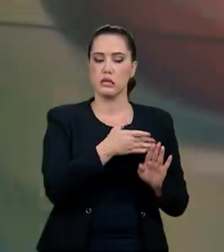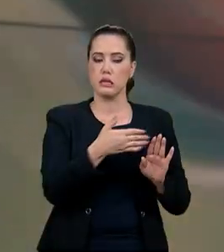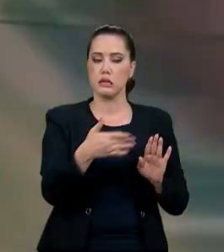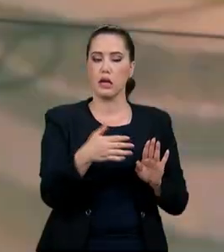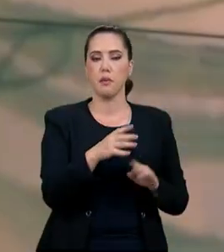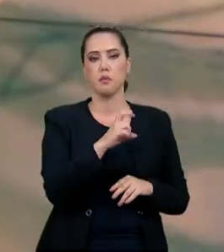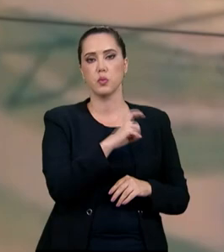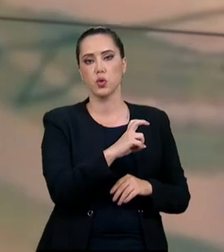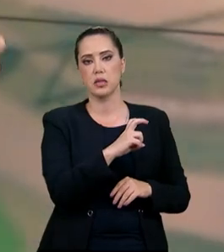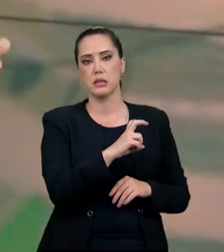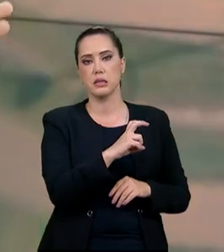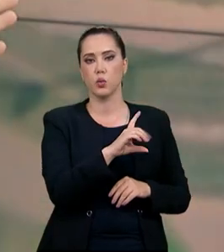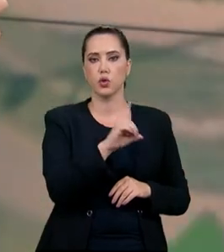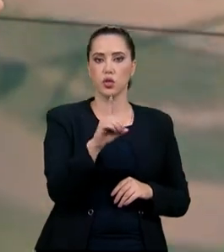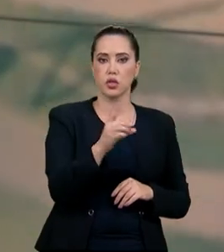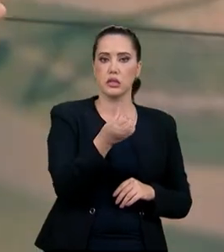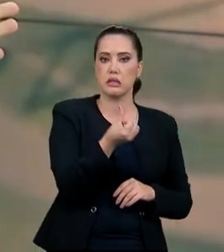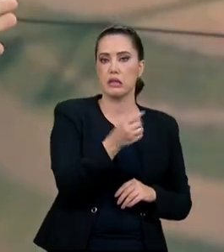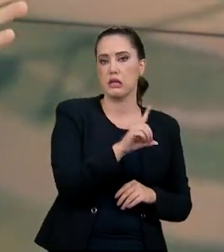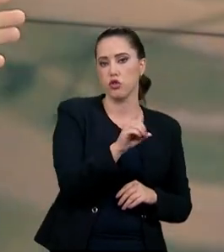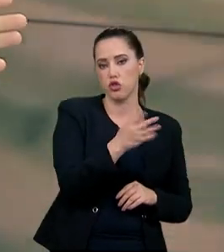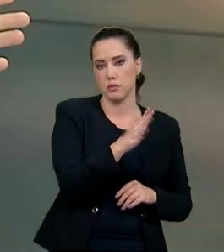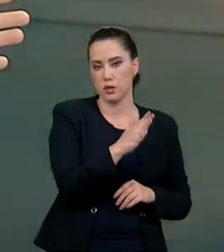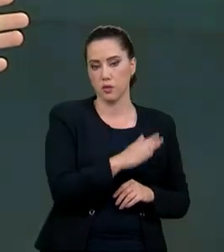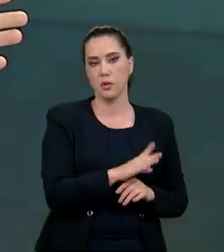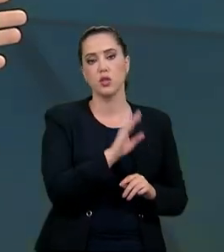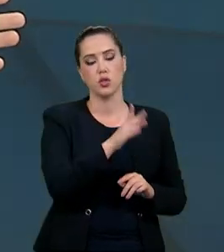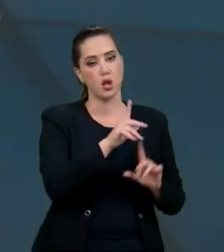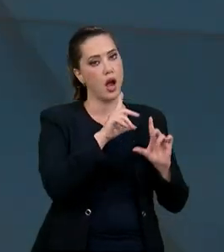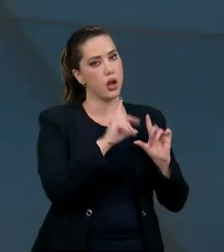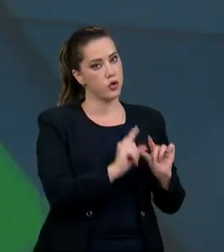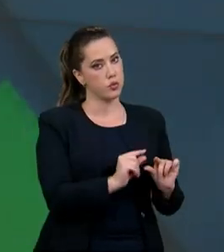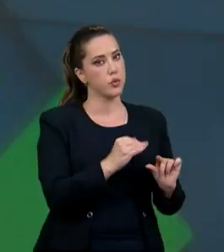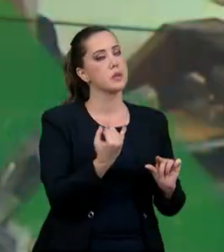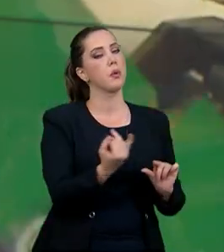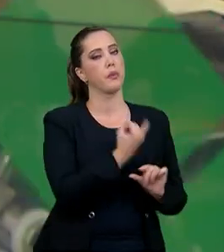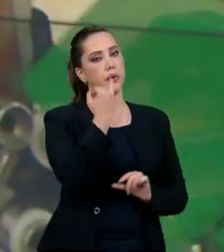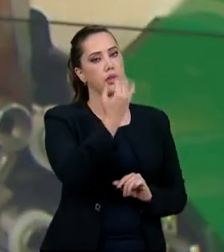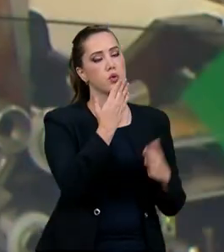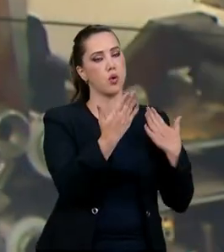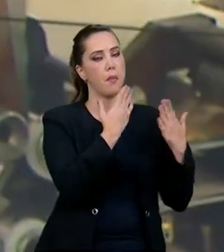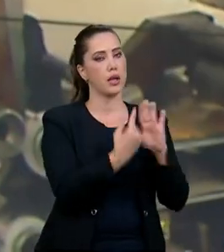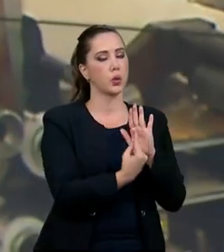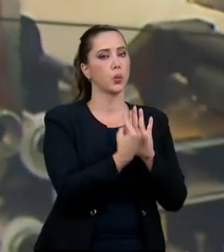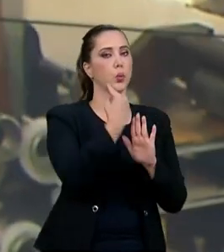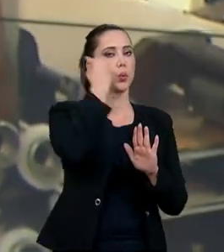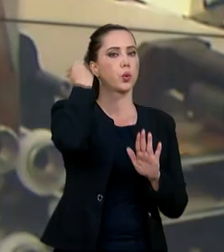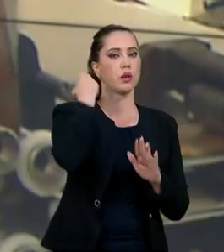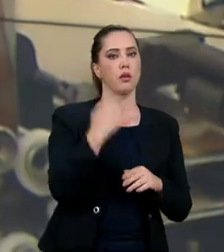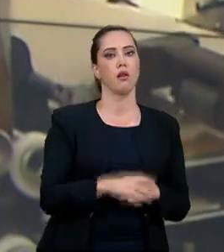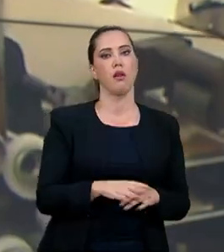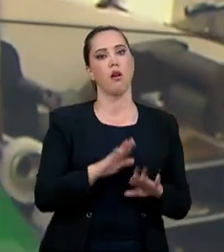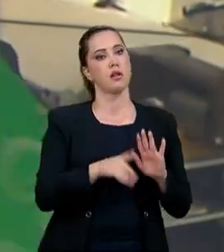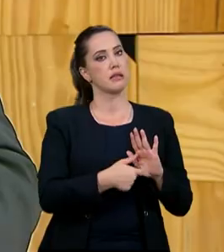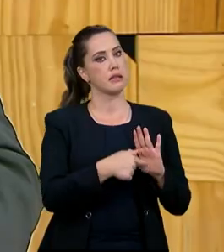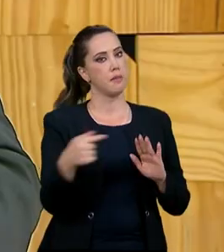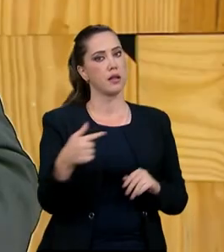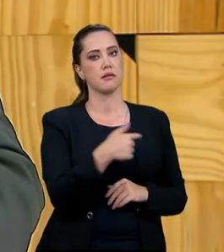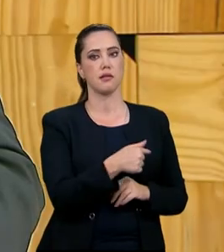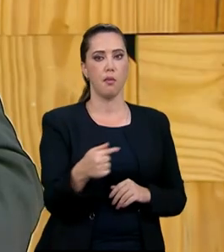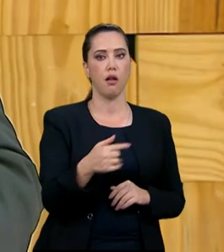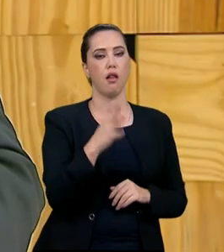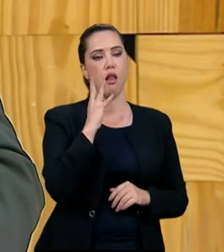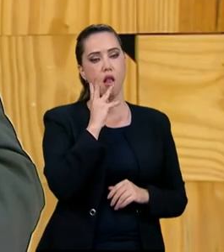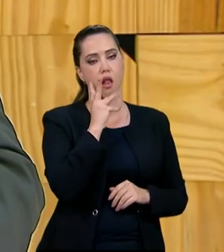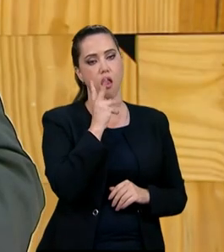torno de 5 a 6 dias. Já foi uma redução importante quando a gente olha para trás, que isso aí poderia levar semanas. Hoje